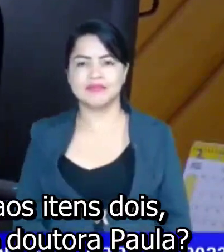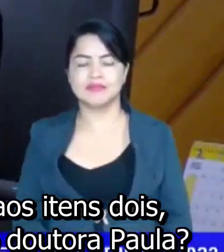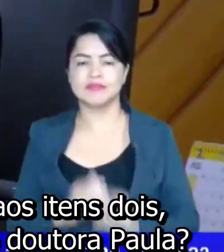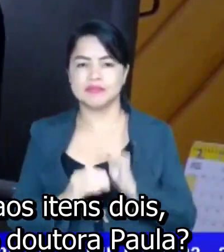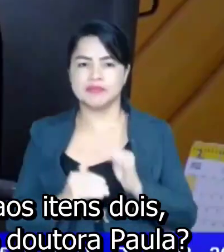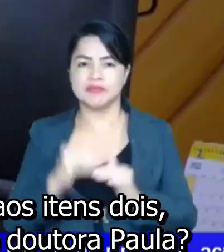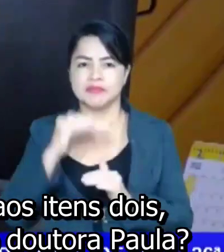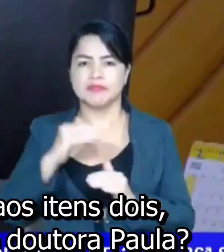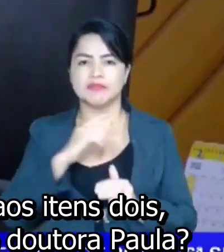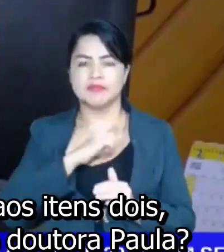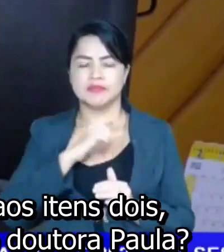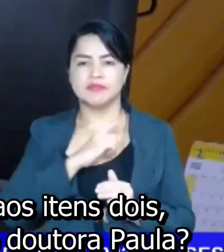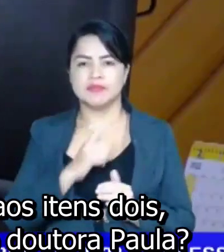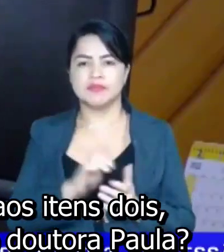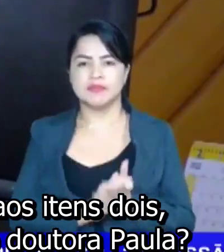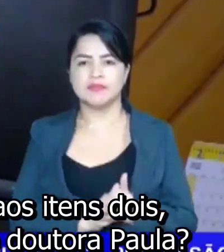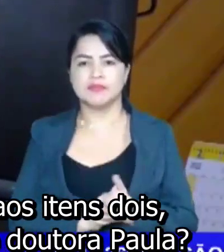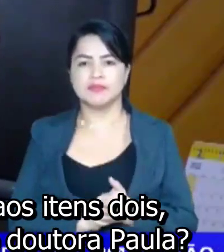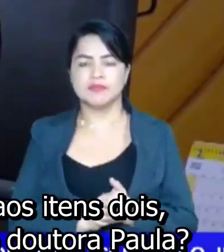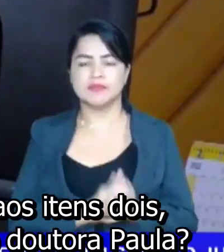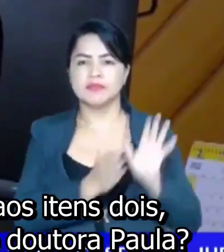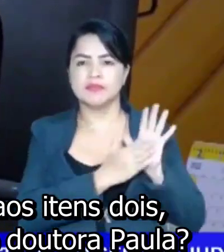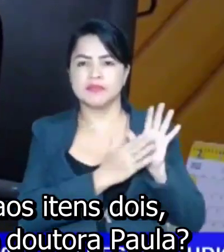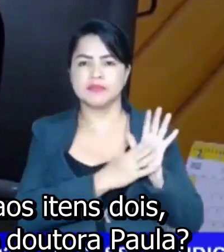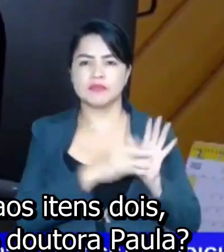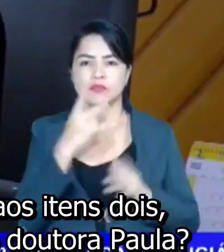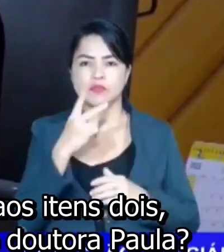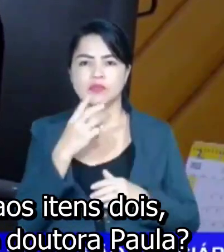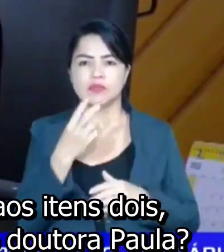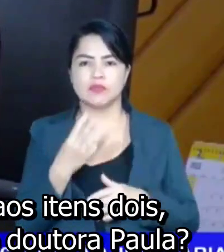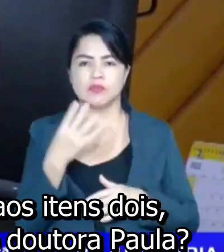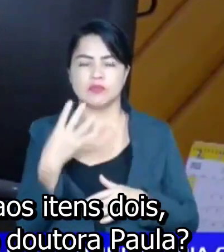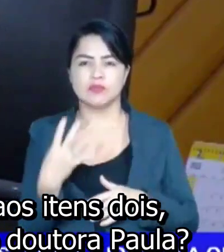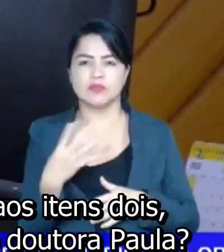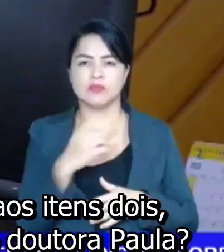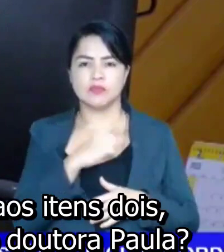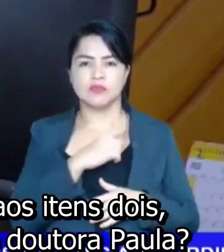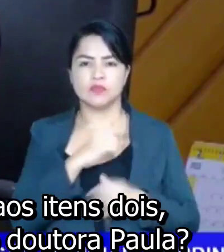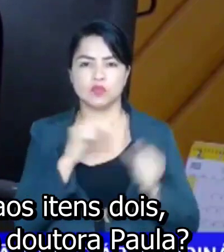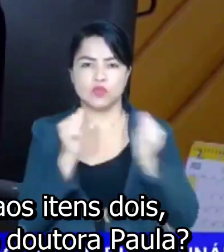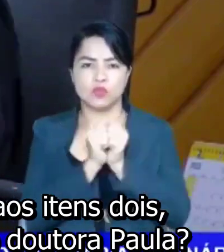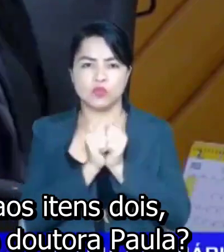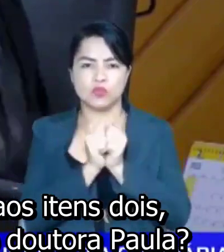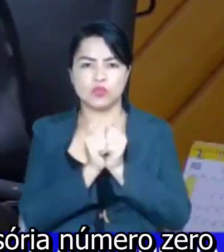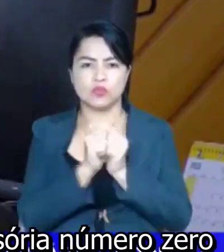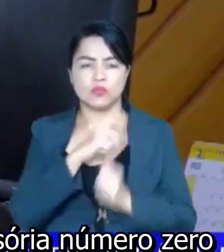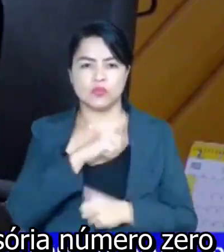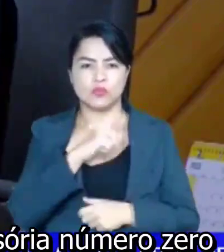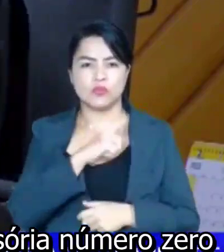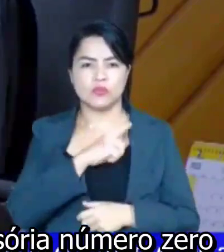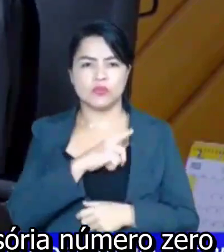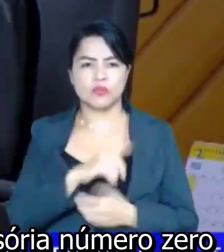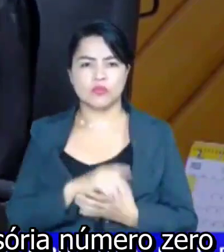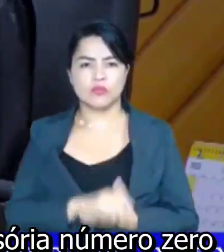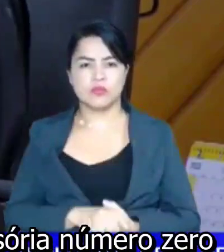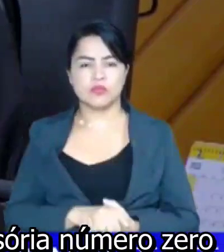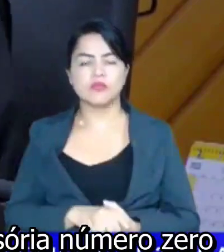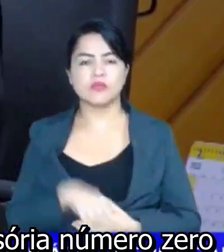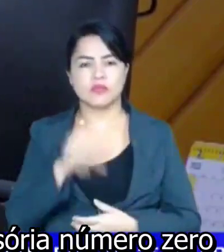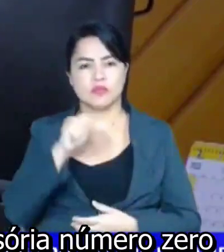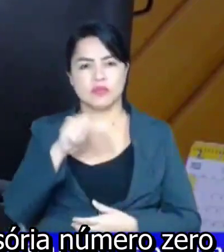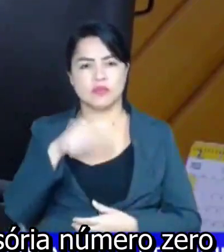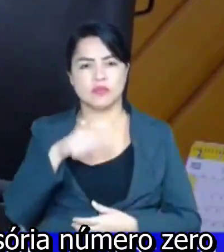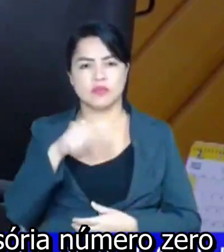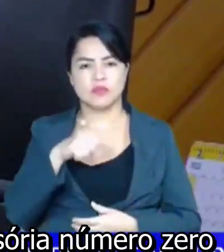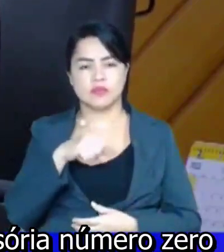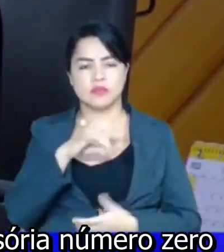Superado esse, vamos aos itens 2, 3 e 4, então, são os julgamentos em conjunto, não é isso, doutora Paula? Exato,